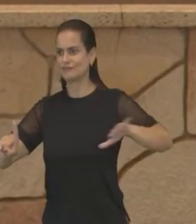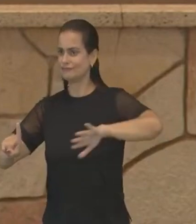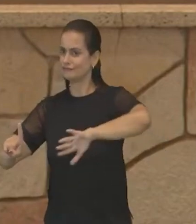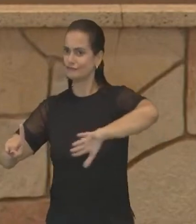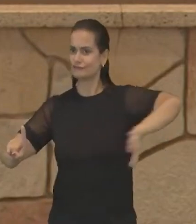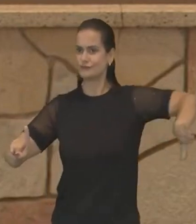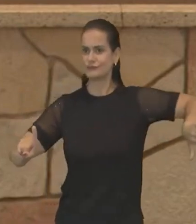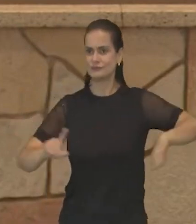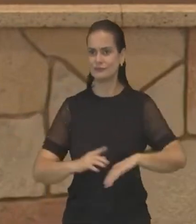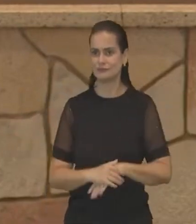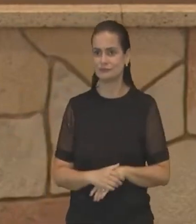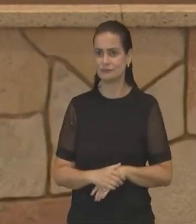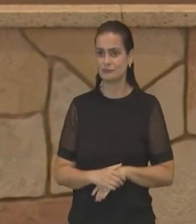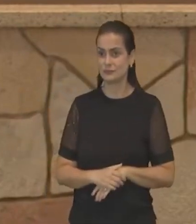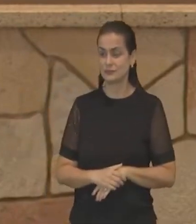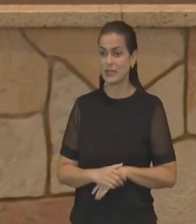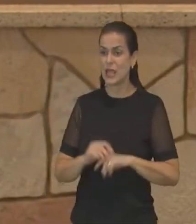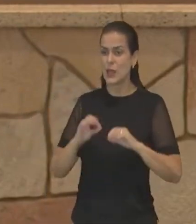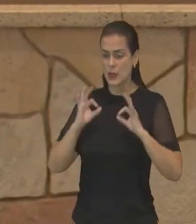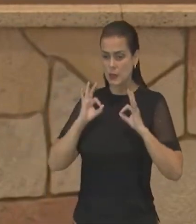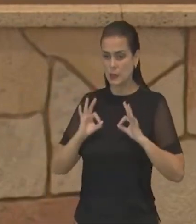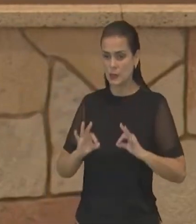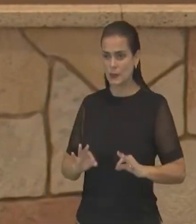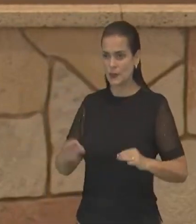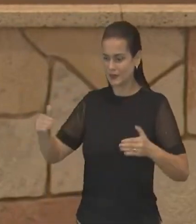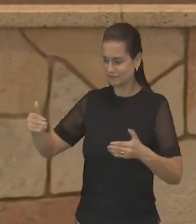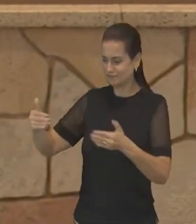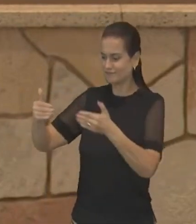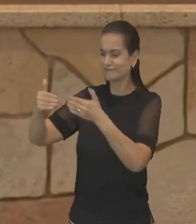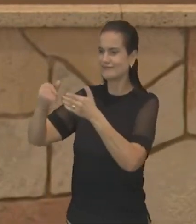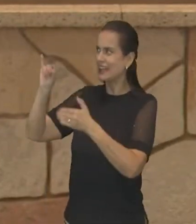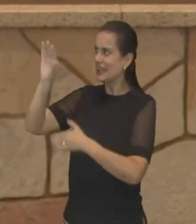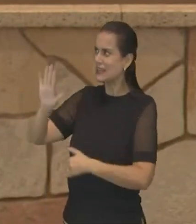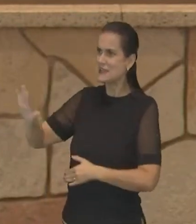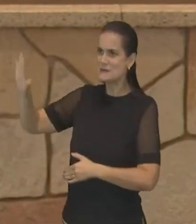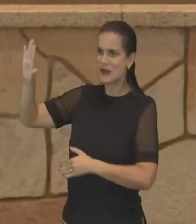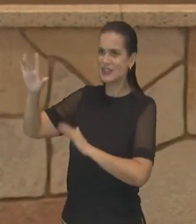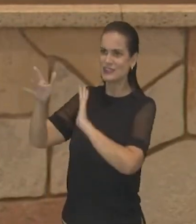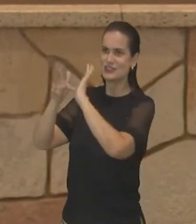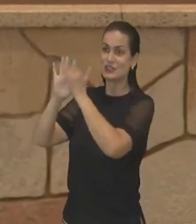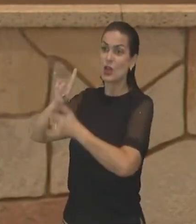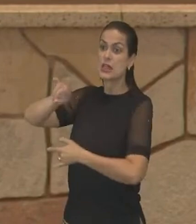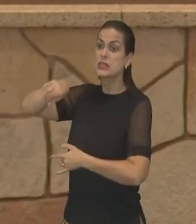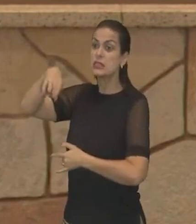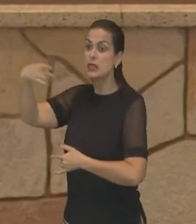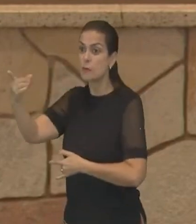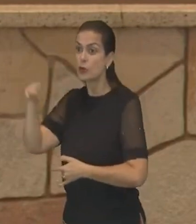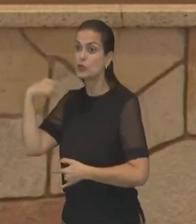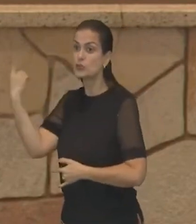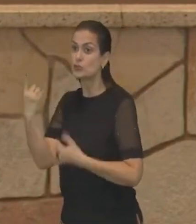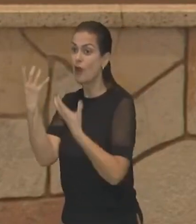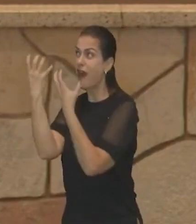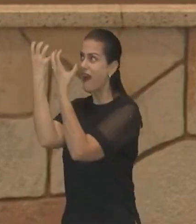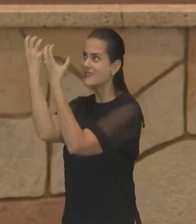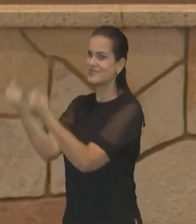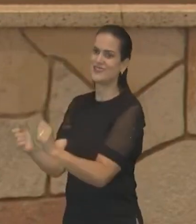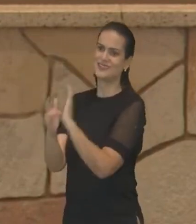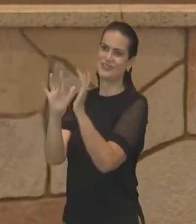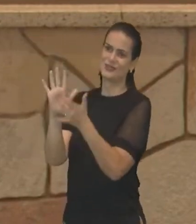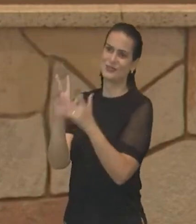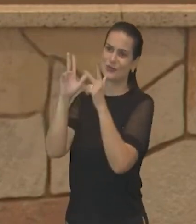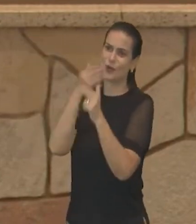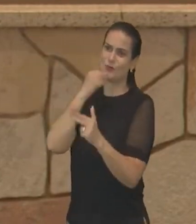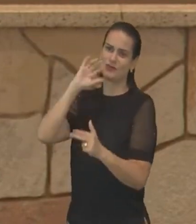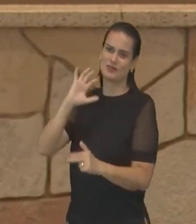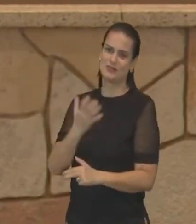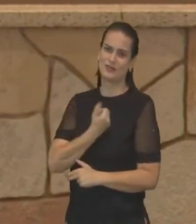E esta santidade se reflete na imagem de Cristo, depois que nós aceitamos Jesus como nosso Senhor e nosso Salvador.